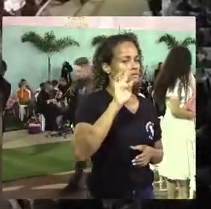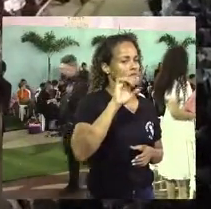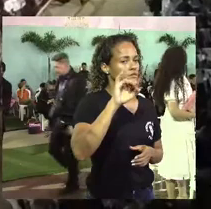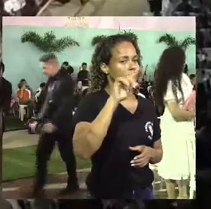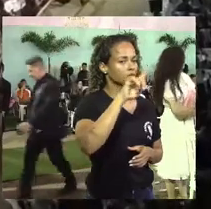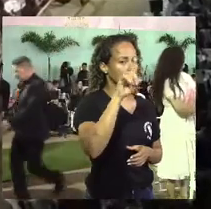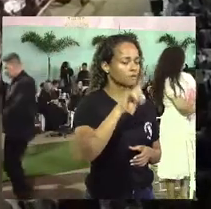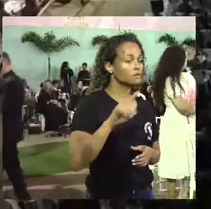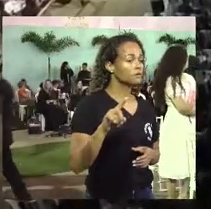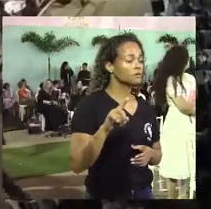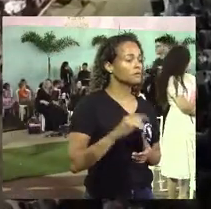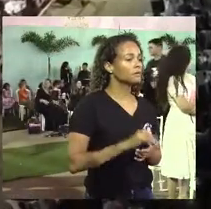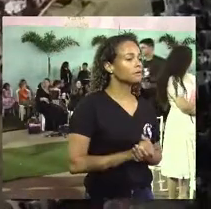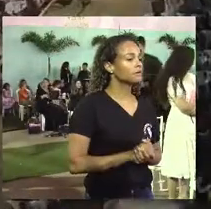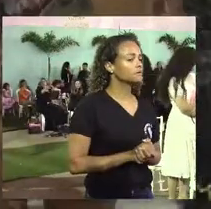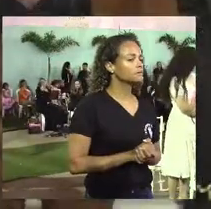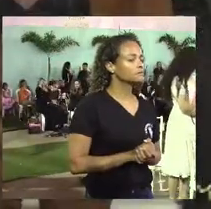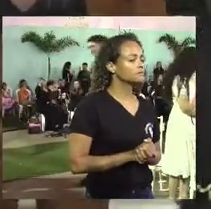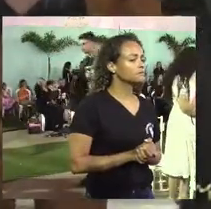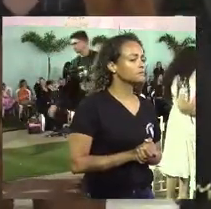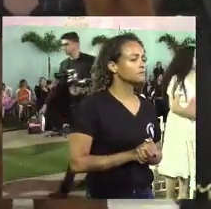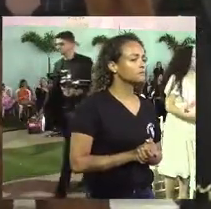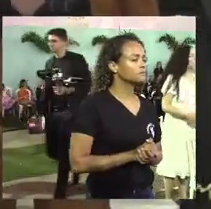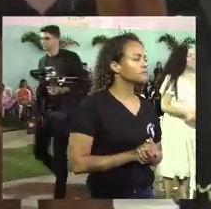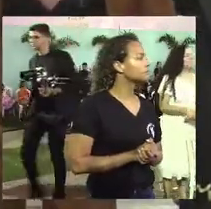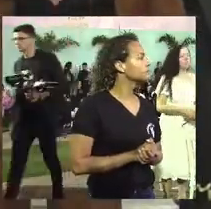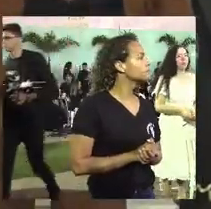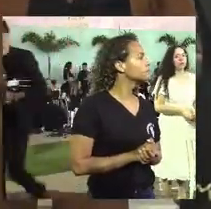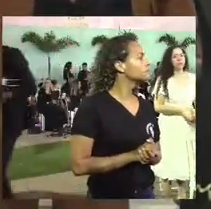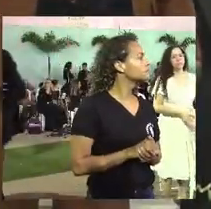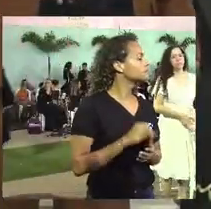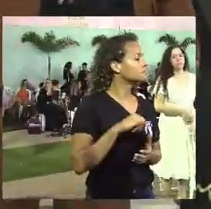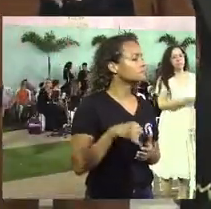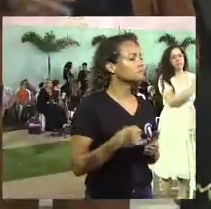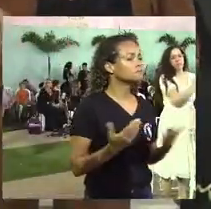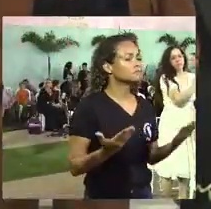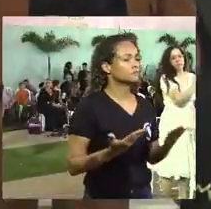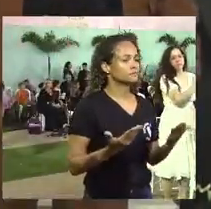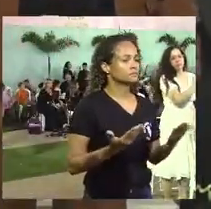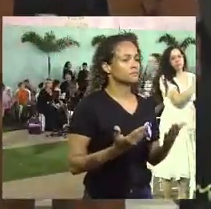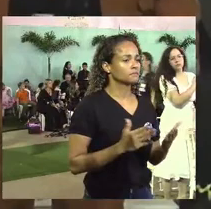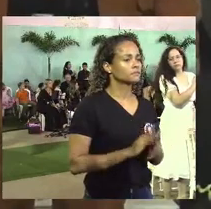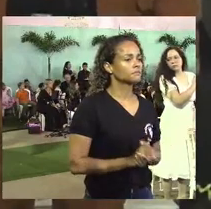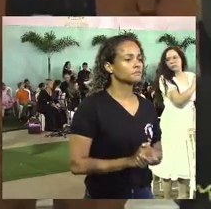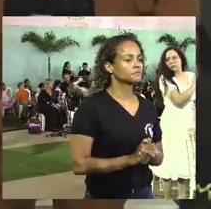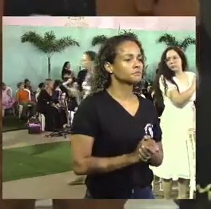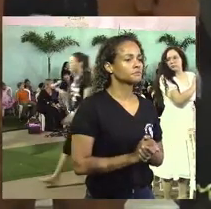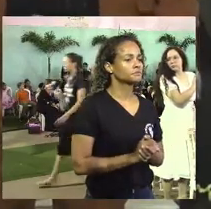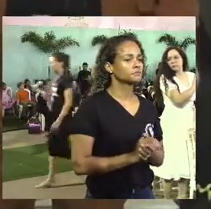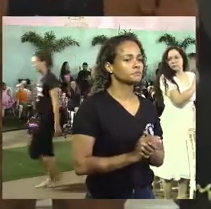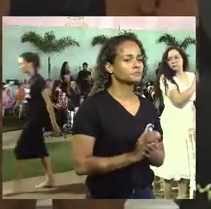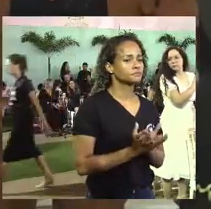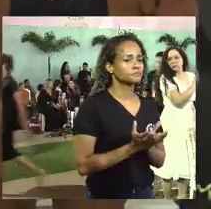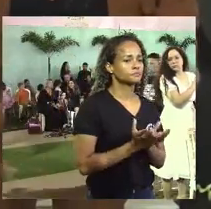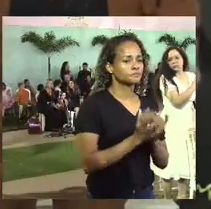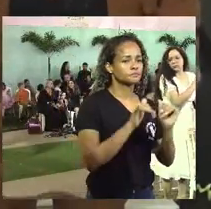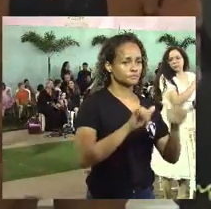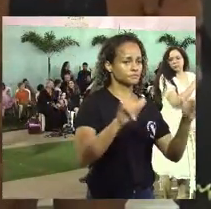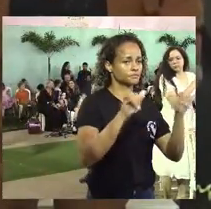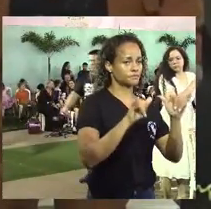o estado do Maranhão tem a oportunidade nesse instante de